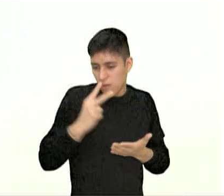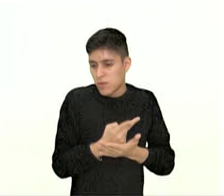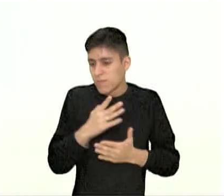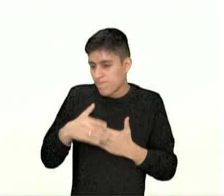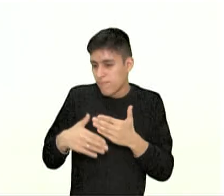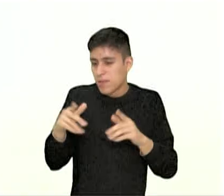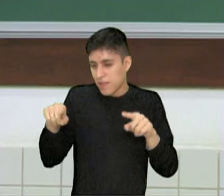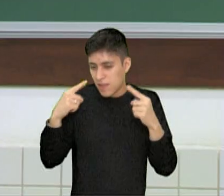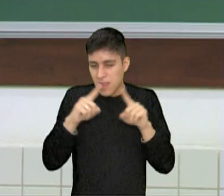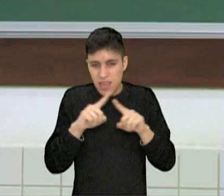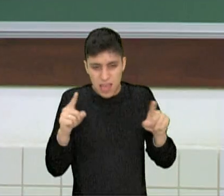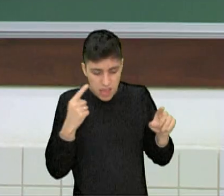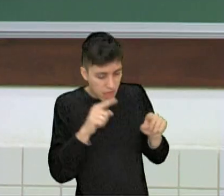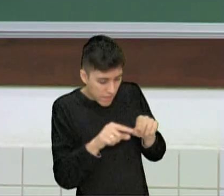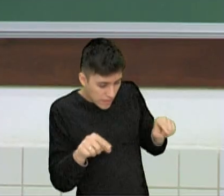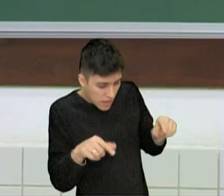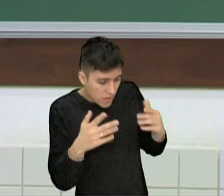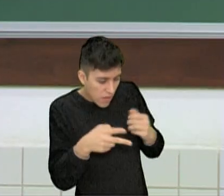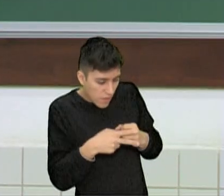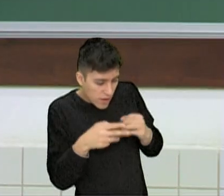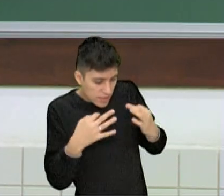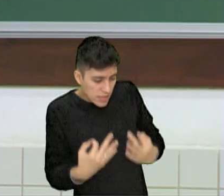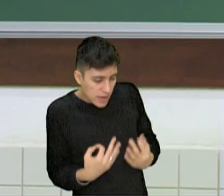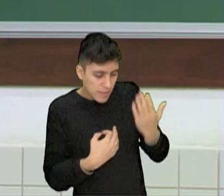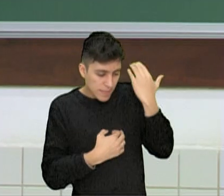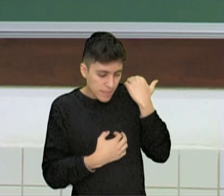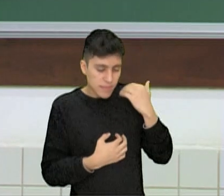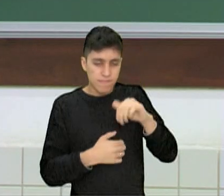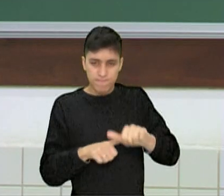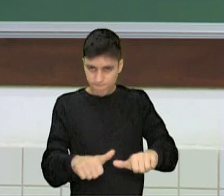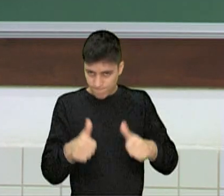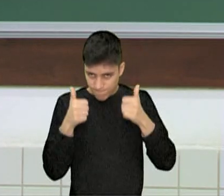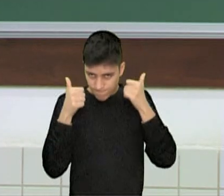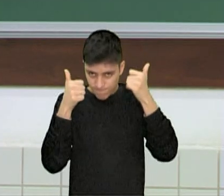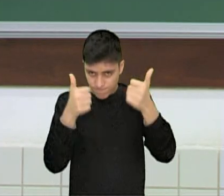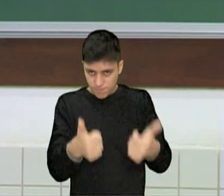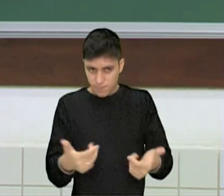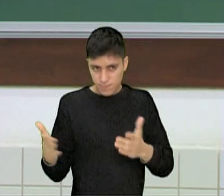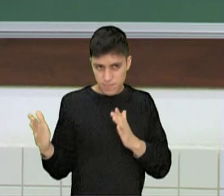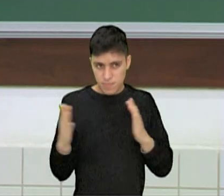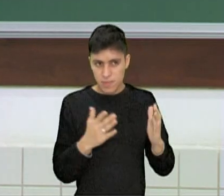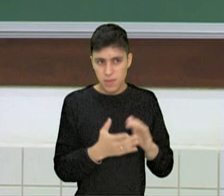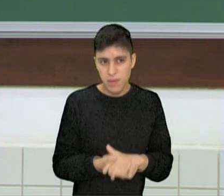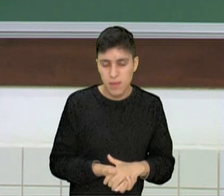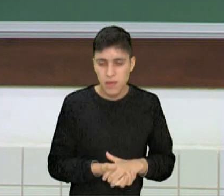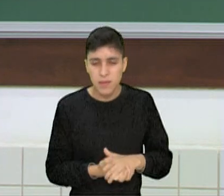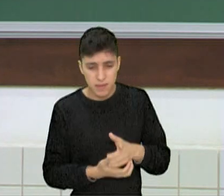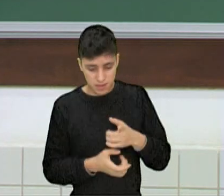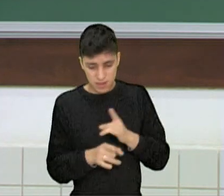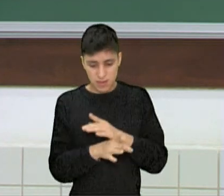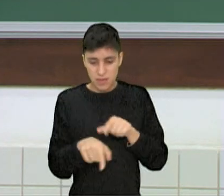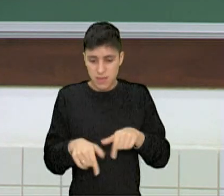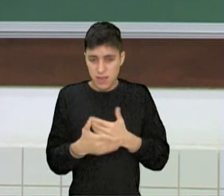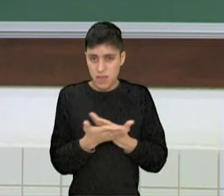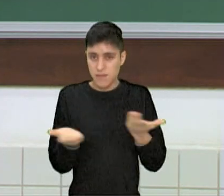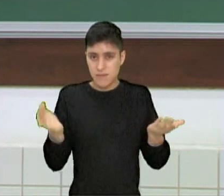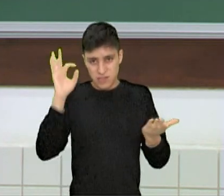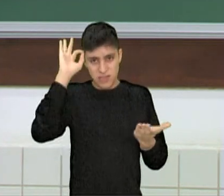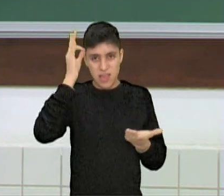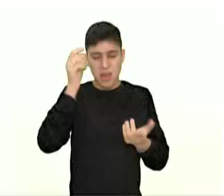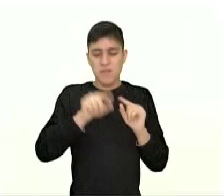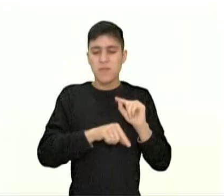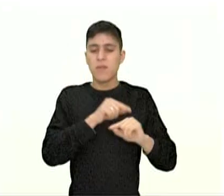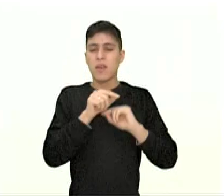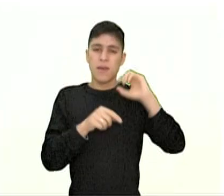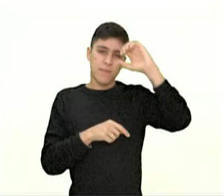Mas o que a gente quer saber aqui é qual verbo que está no passado. E aí? Terminou nossa aula já? E o que a gente aprendeu